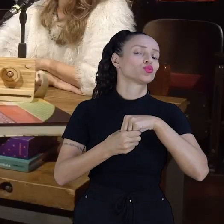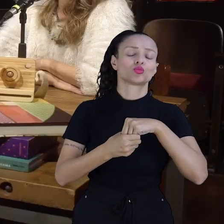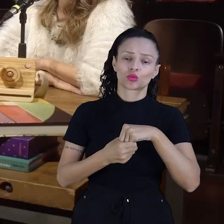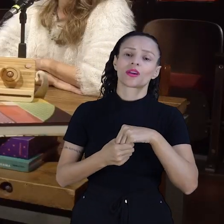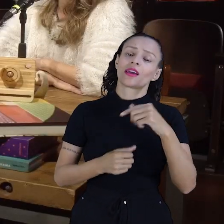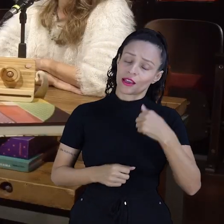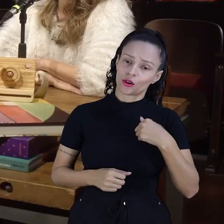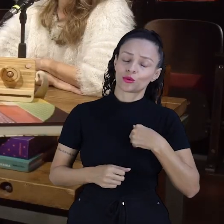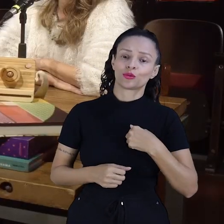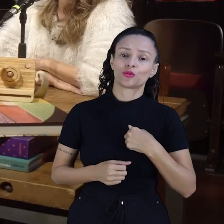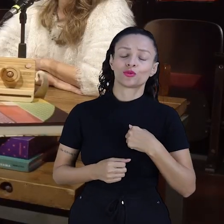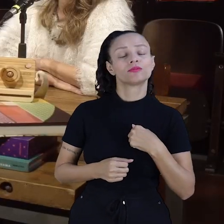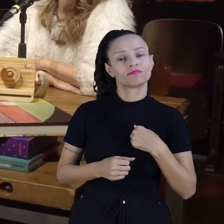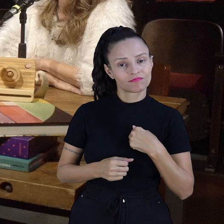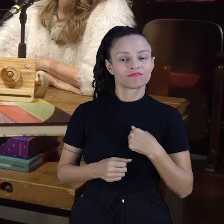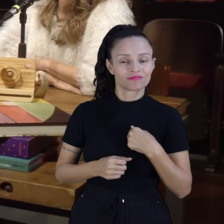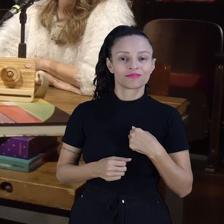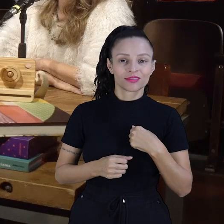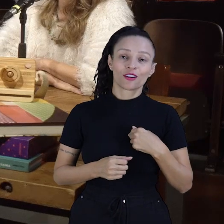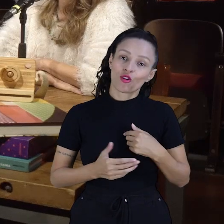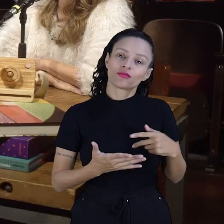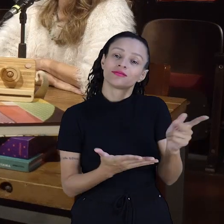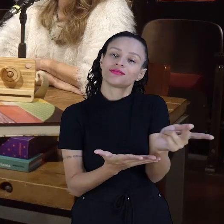Tudo isso eu vou meio que